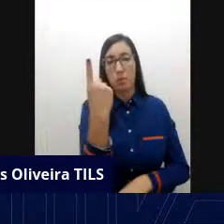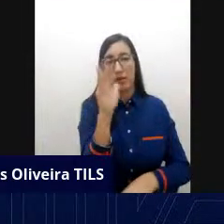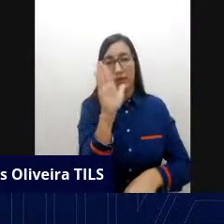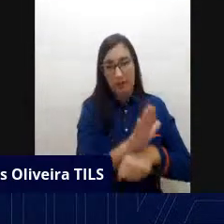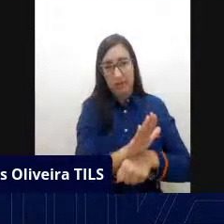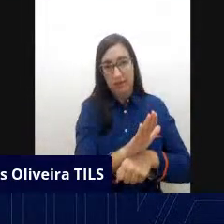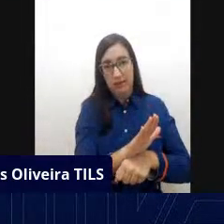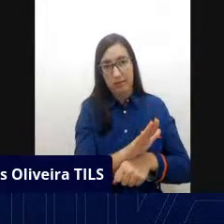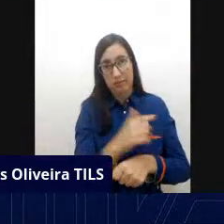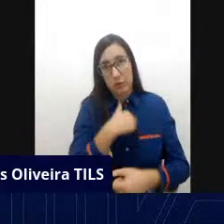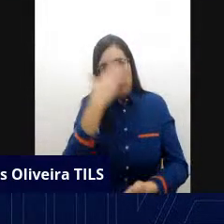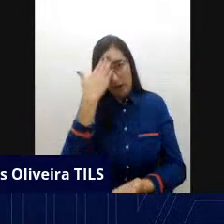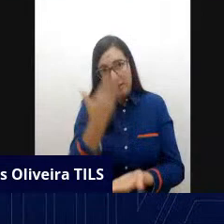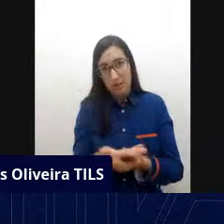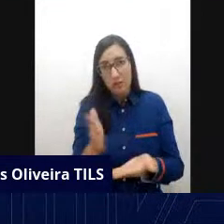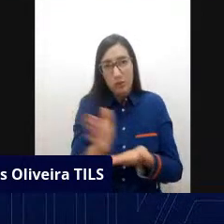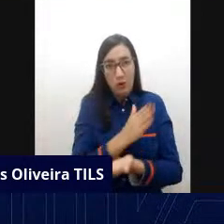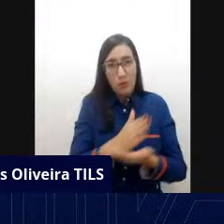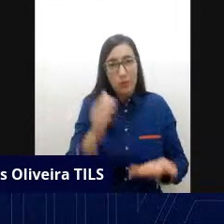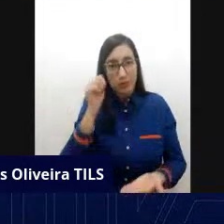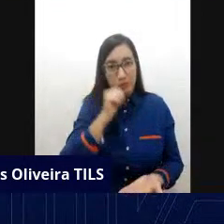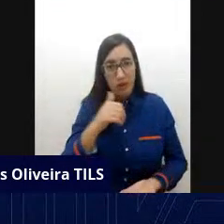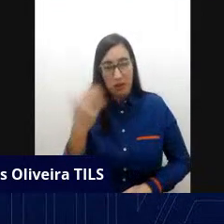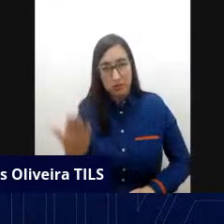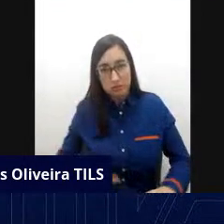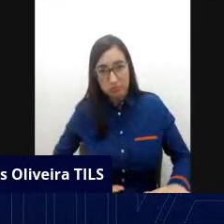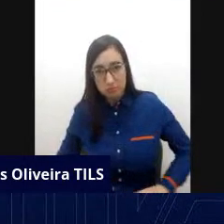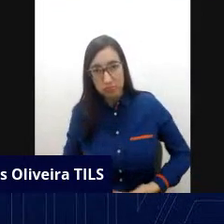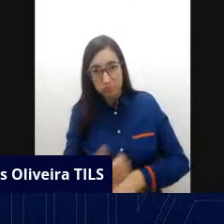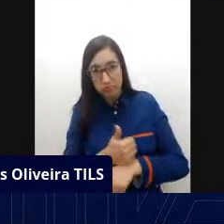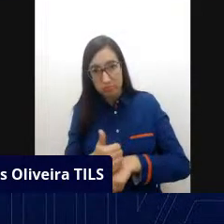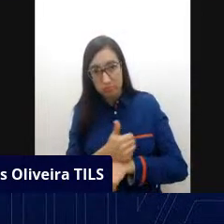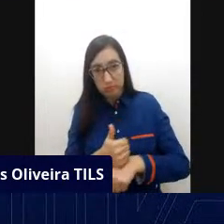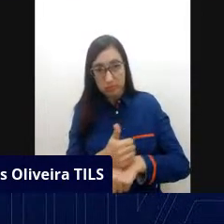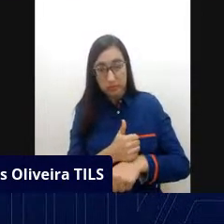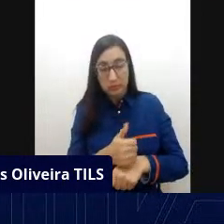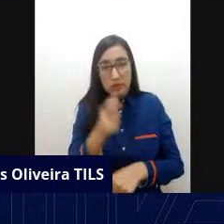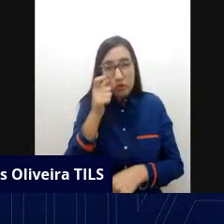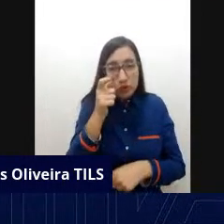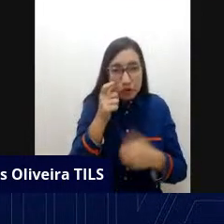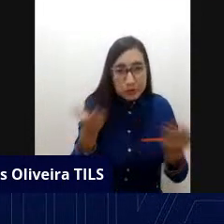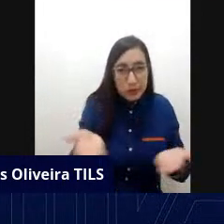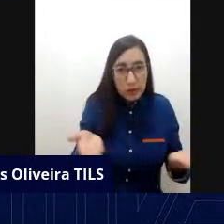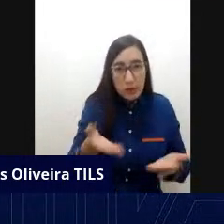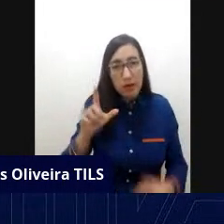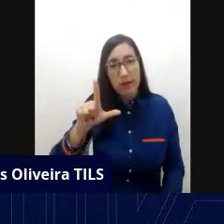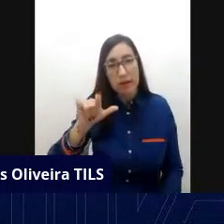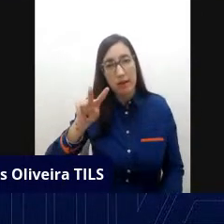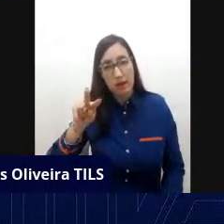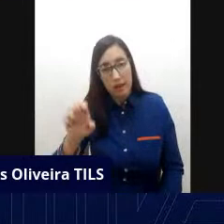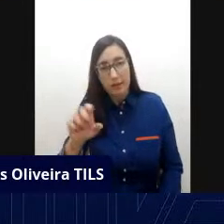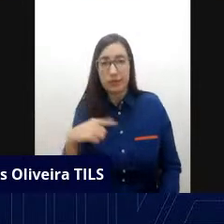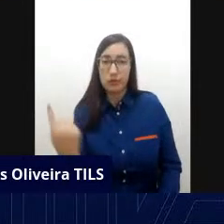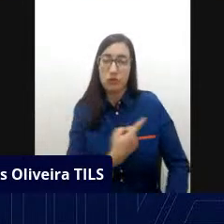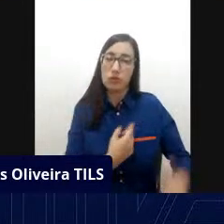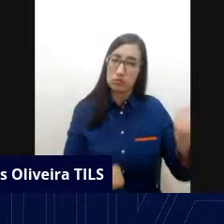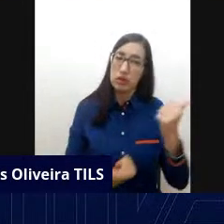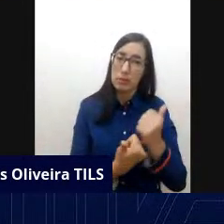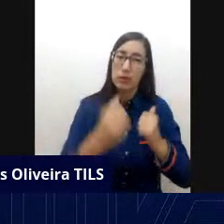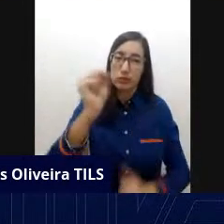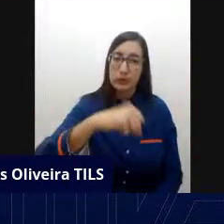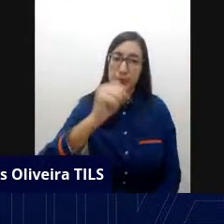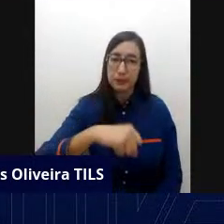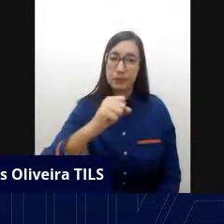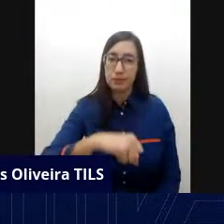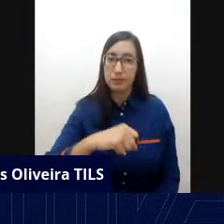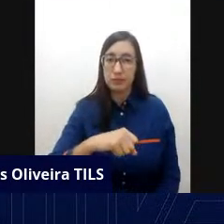então, dizer para elas que o sindicato está, sim, lá pronto para apoiar o que for possível, dentro daquilo que